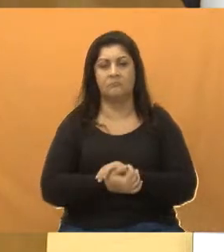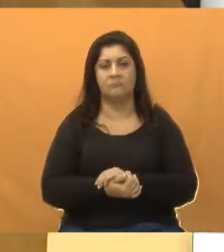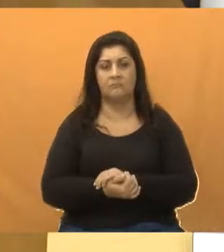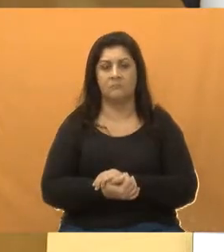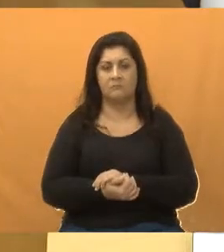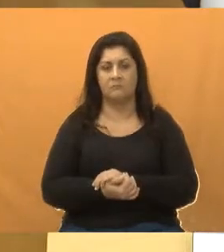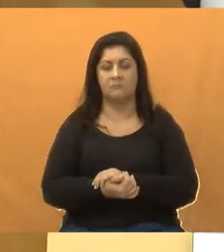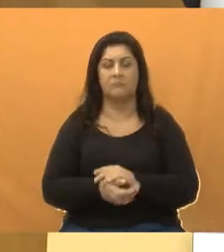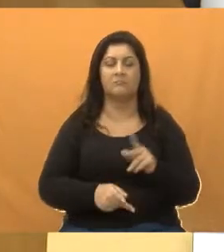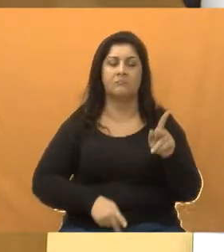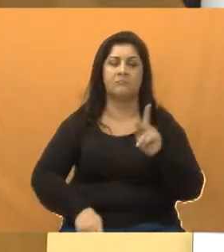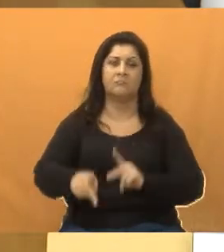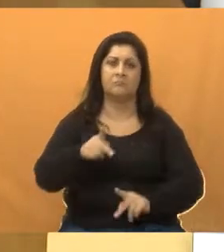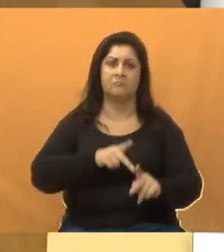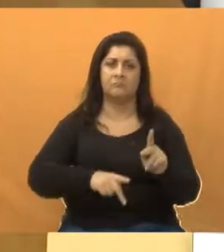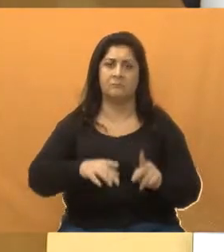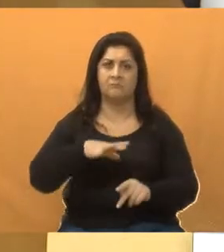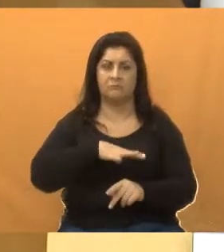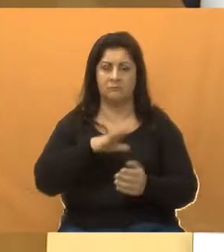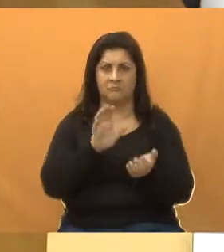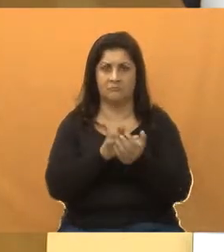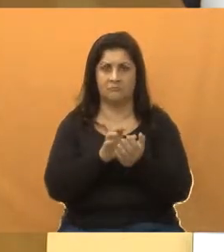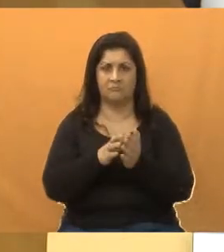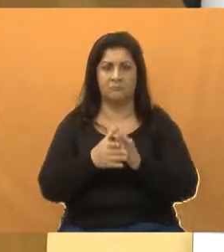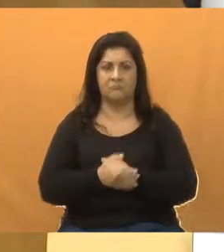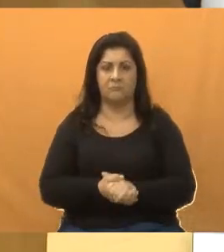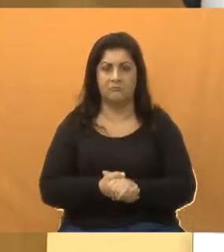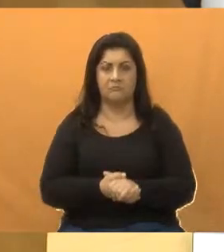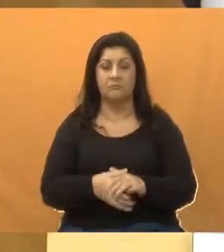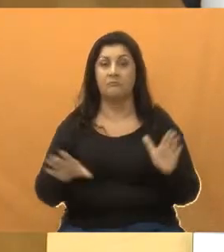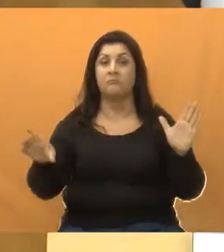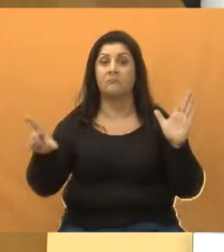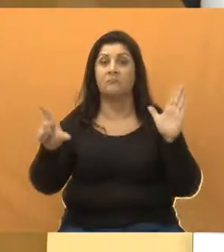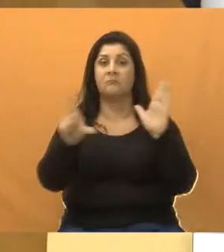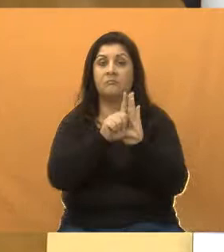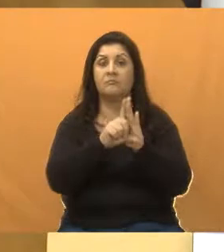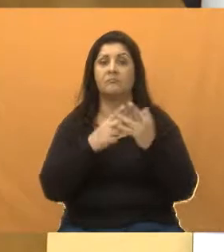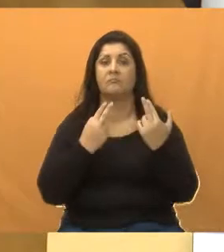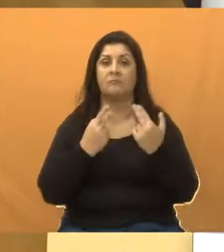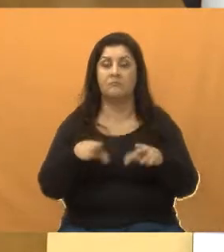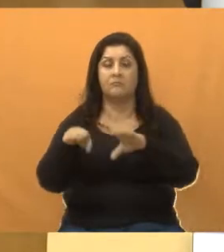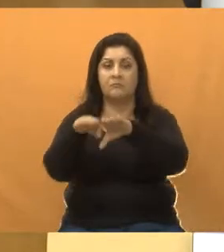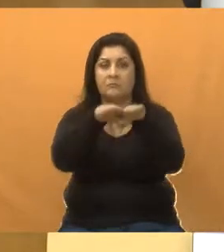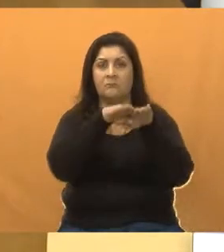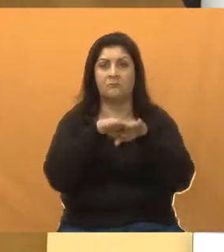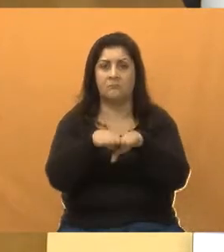para o povo da nossa cidade de Jacareí, que as leis são para todos.